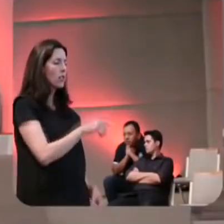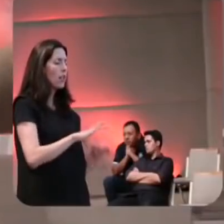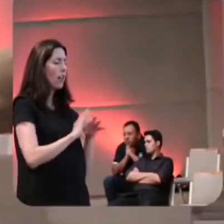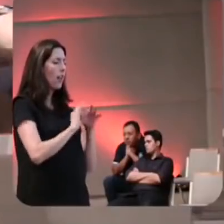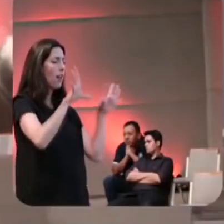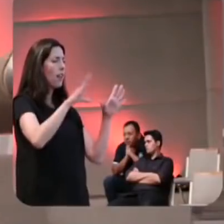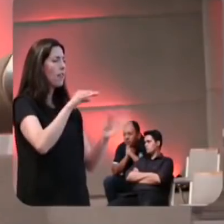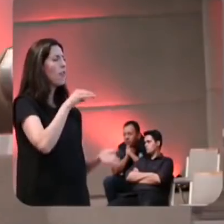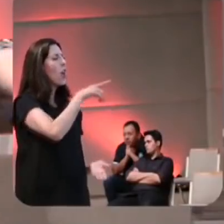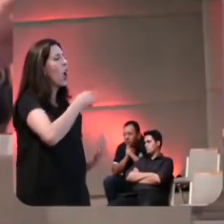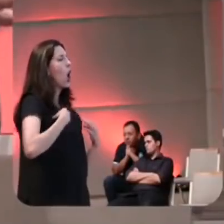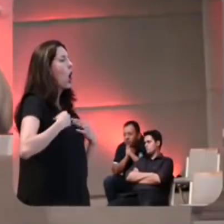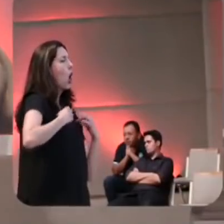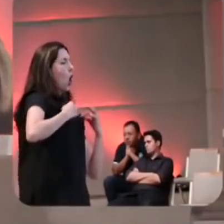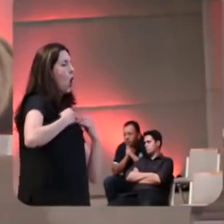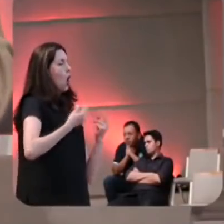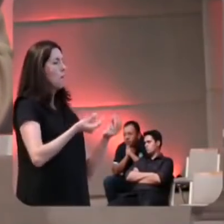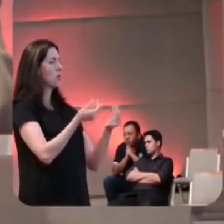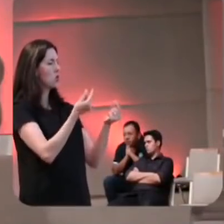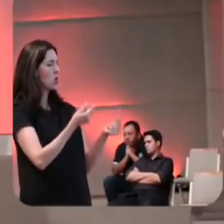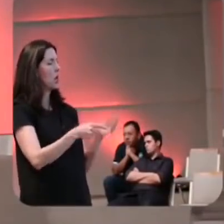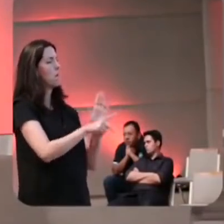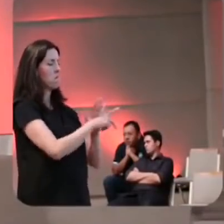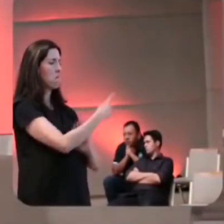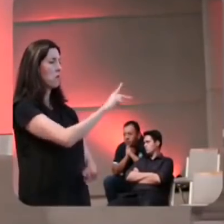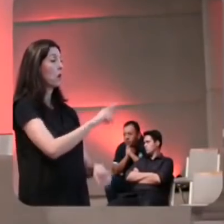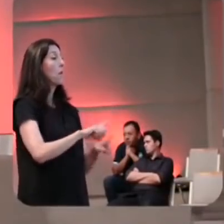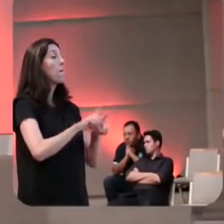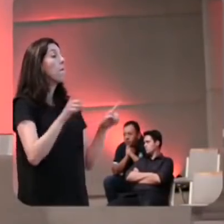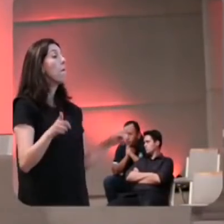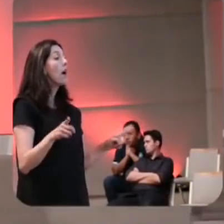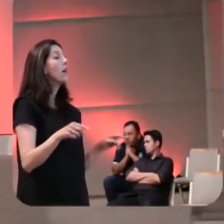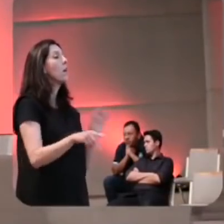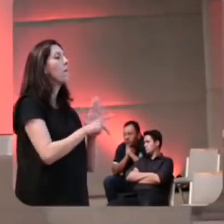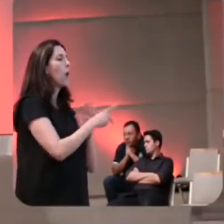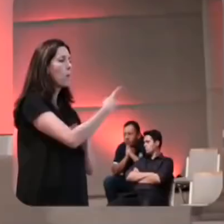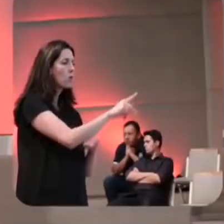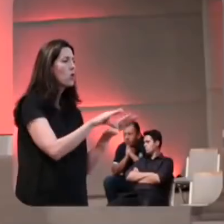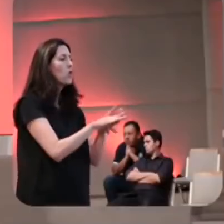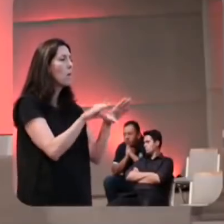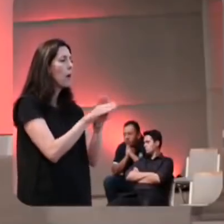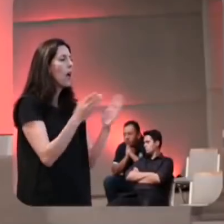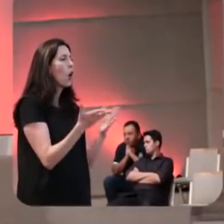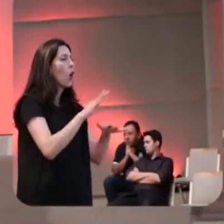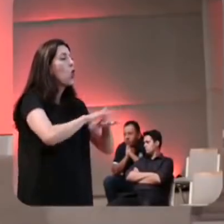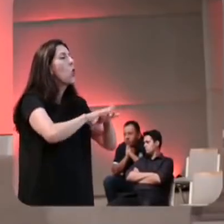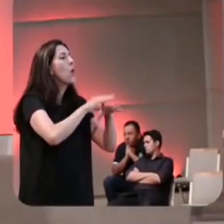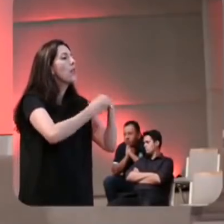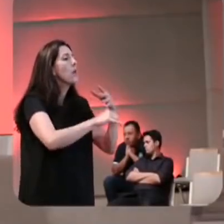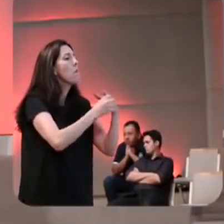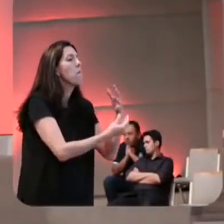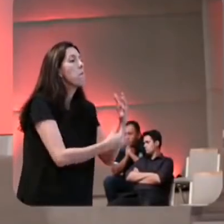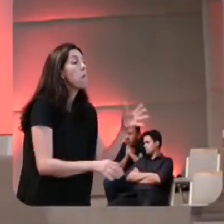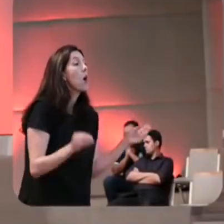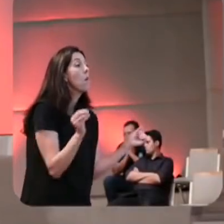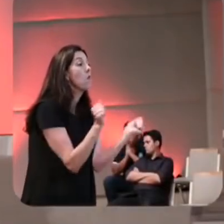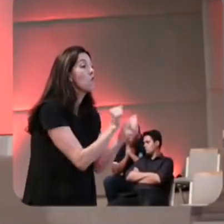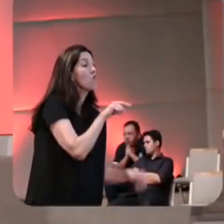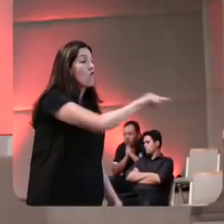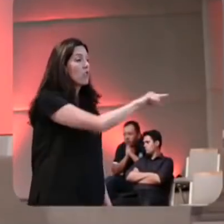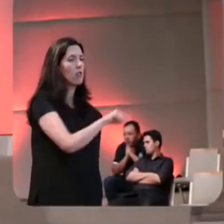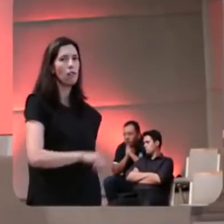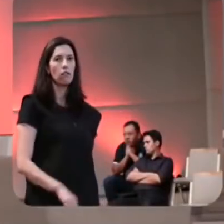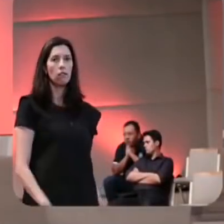Quando eu estava meditando nesse texto, falando sobre olhos abertos e olhos fechados, cegueira espiritual, e